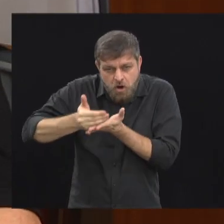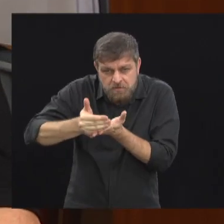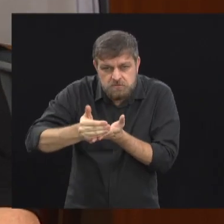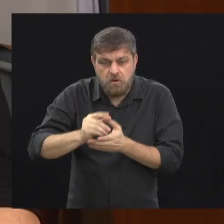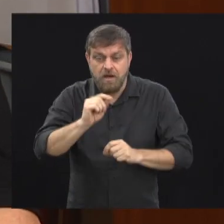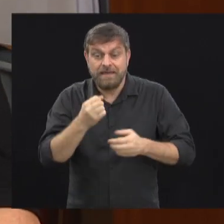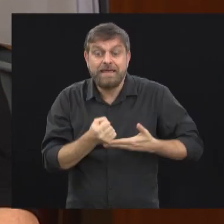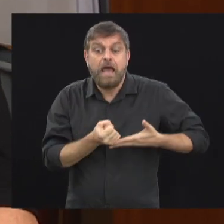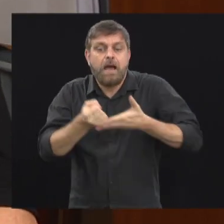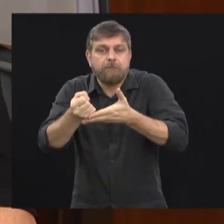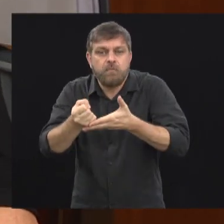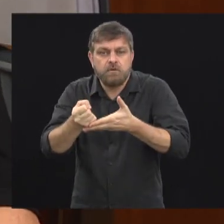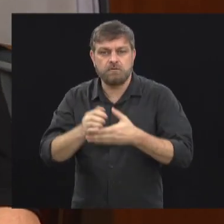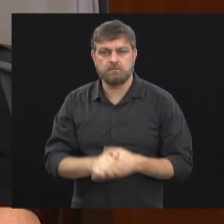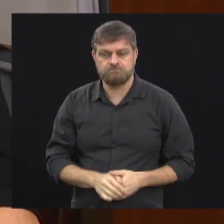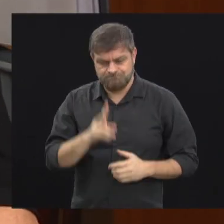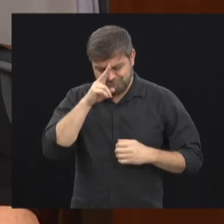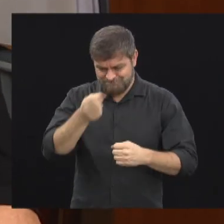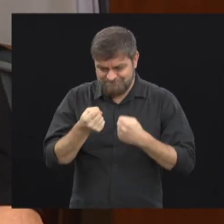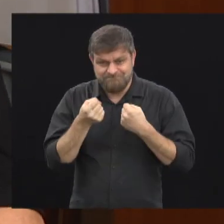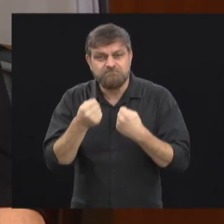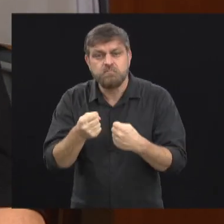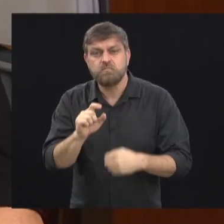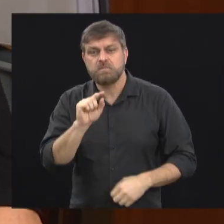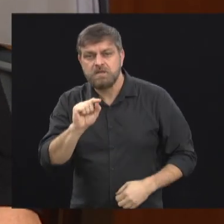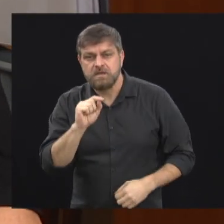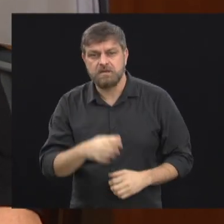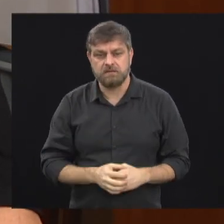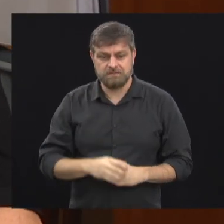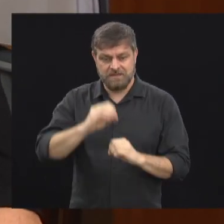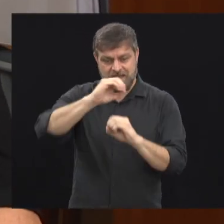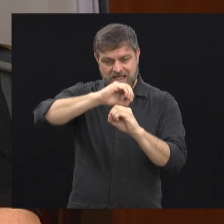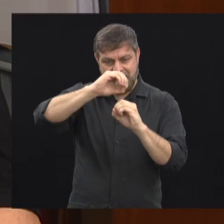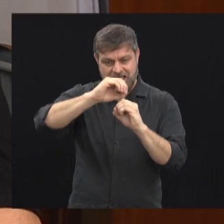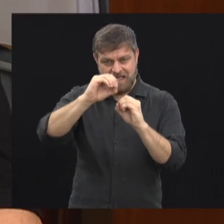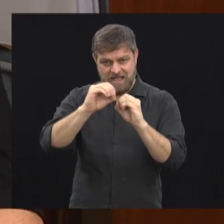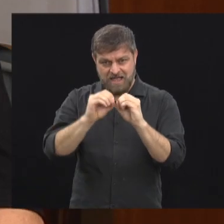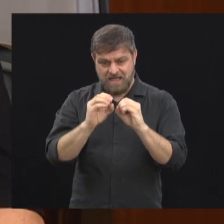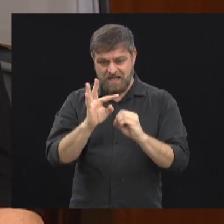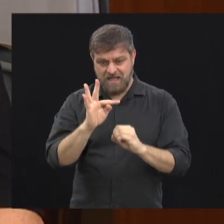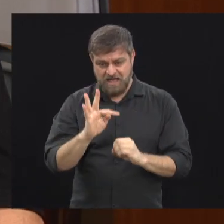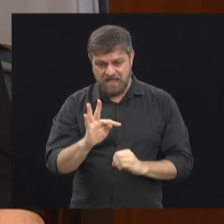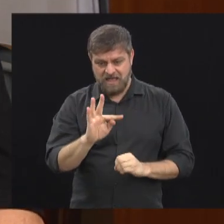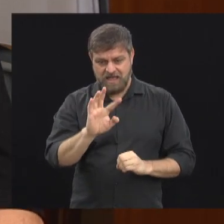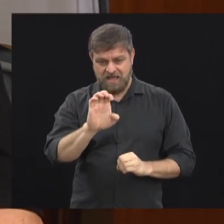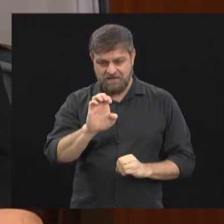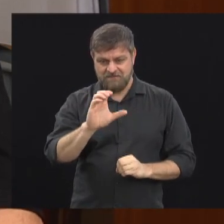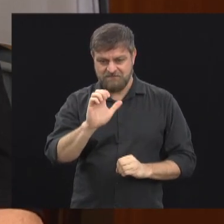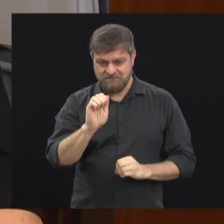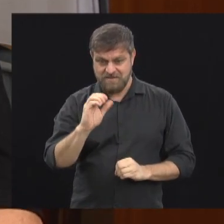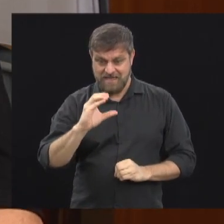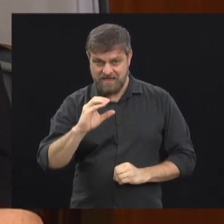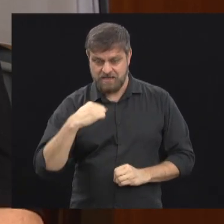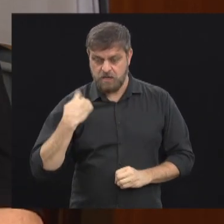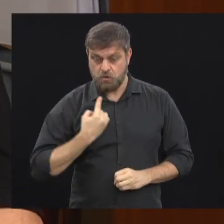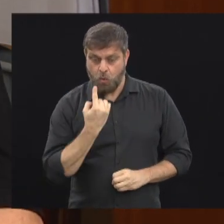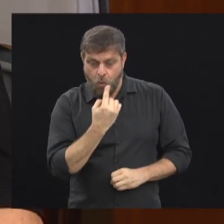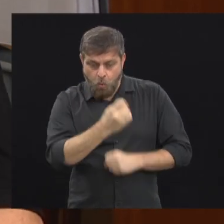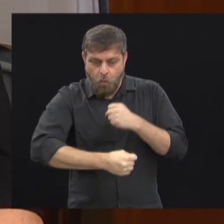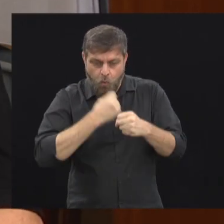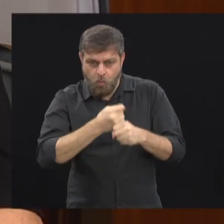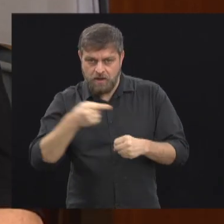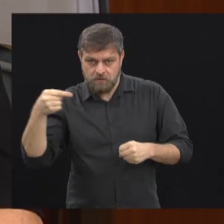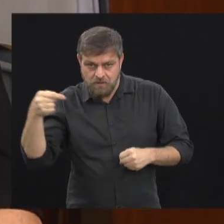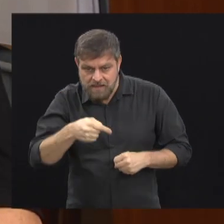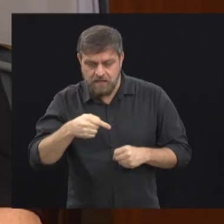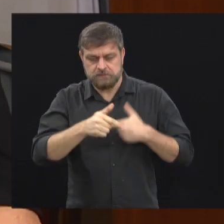nos deu apoio e muita força foi a Fundação FEAC, né? Nós ficamos um ano